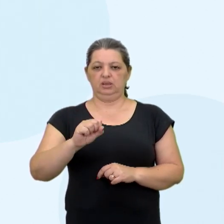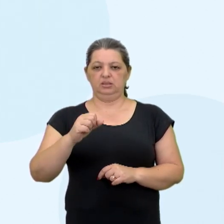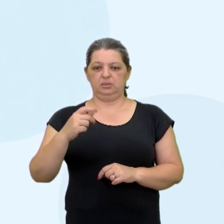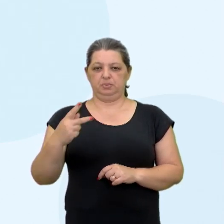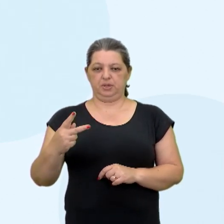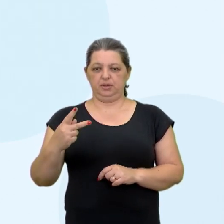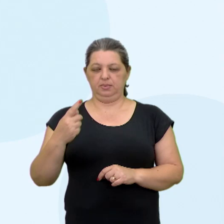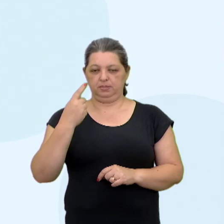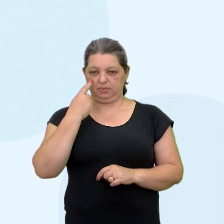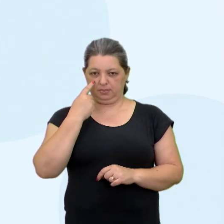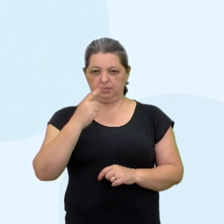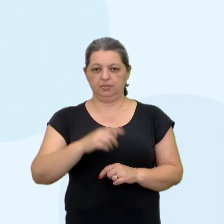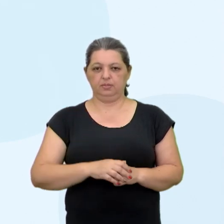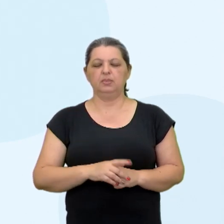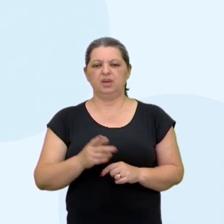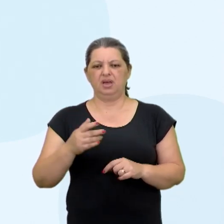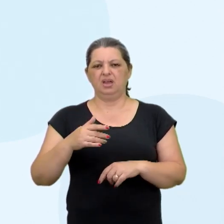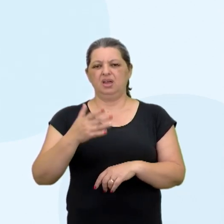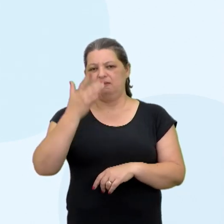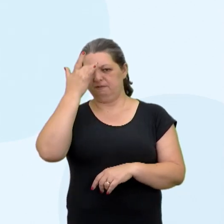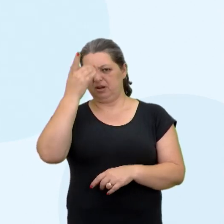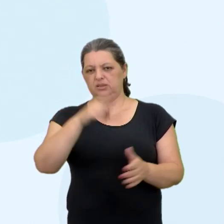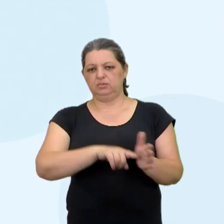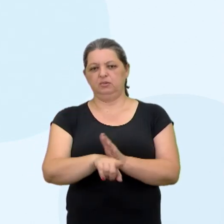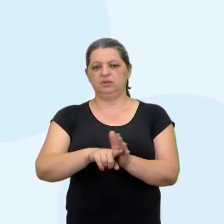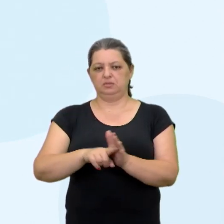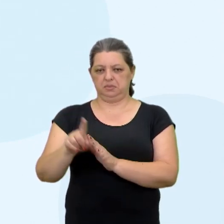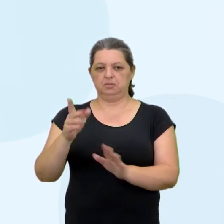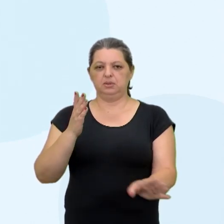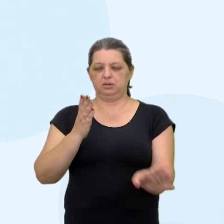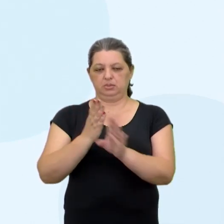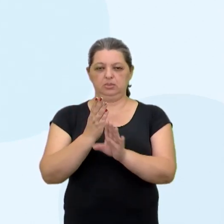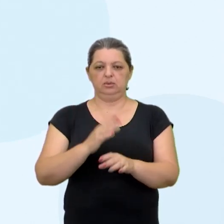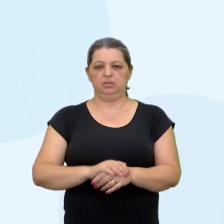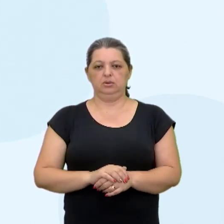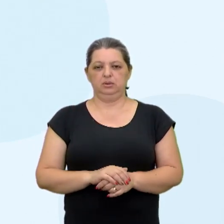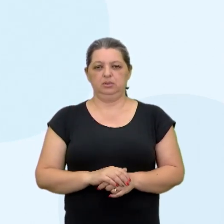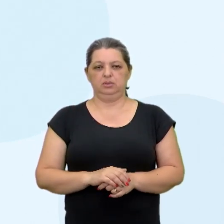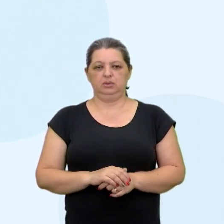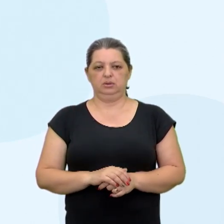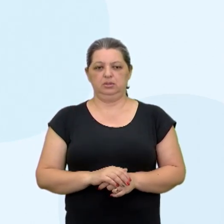a sigla é mais fácil para vocês pesquisarem, porque é assim que vocês vão encontrar. É o